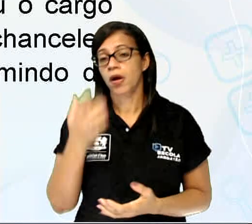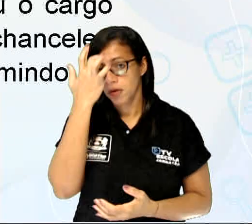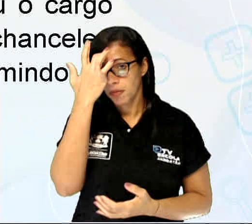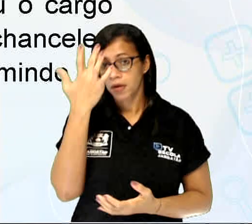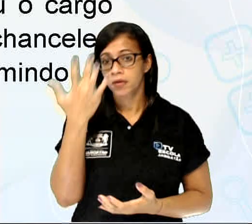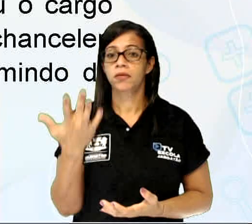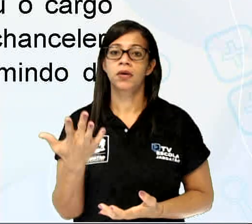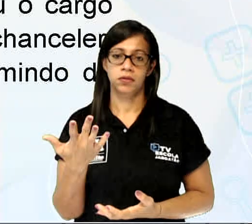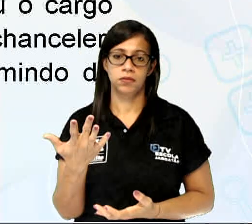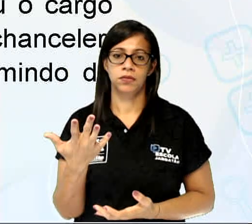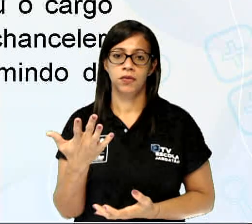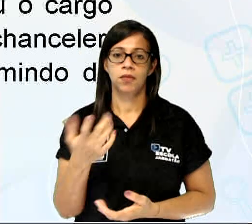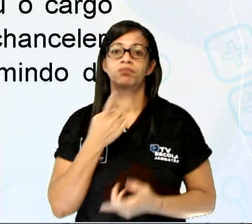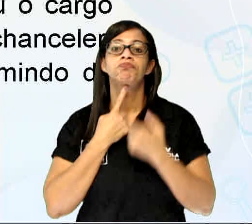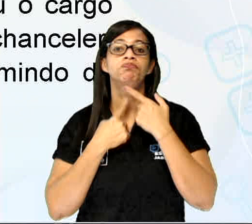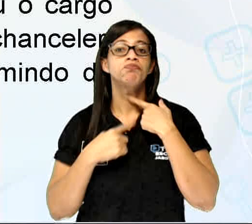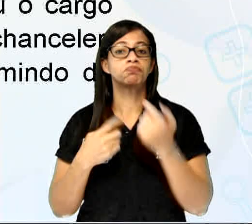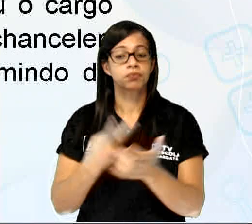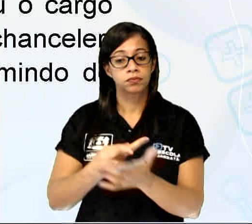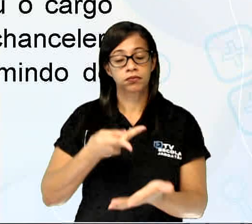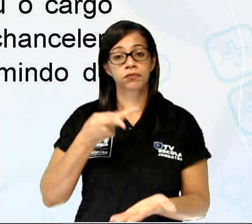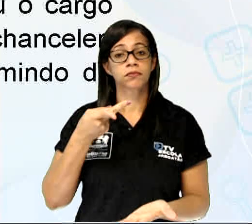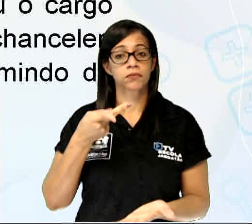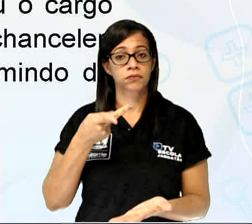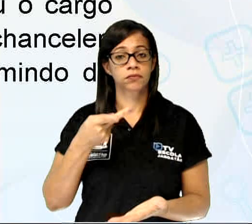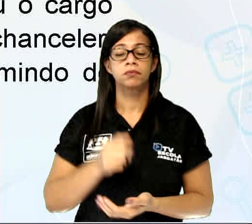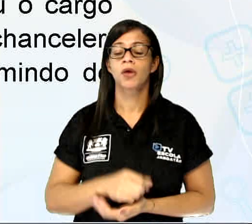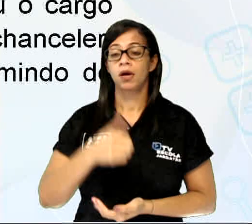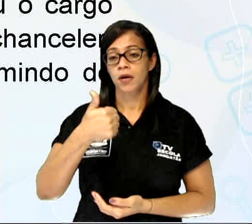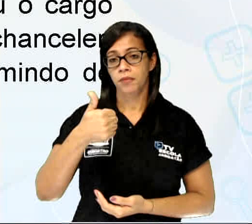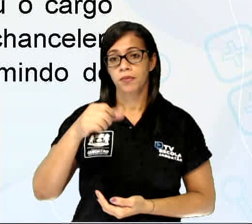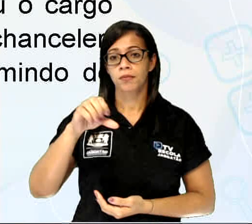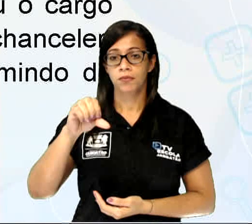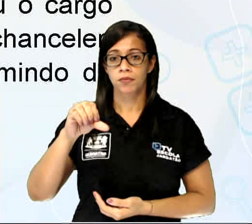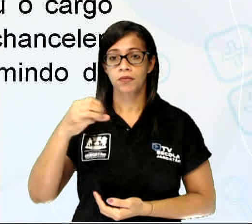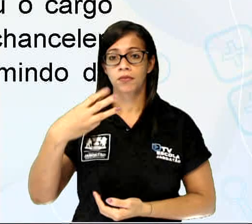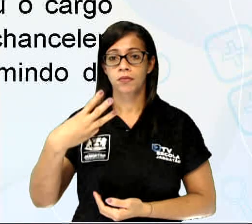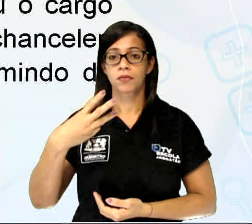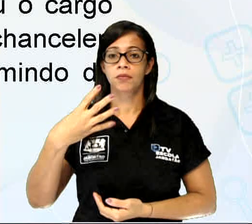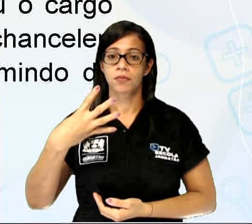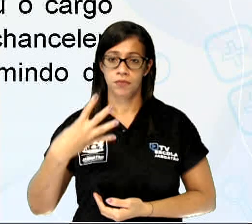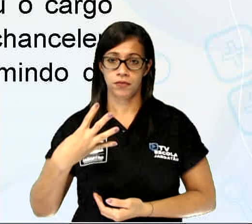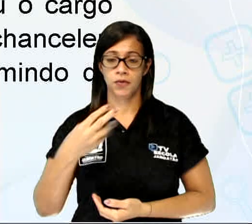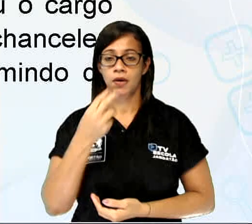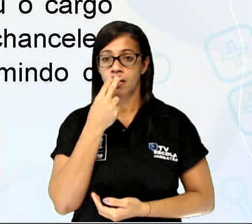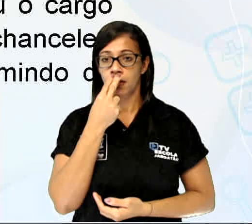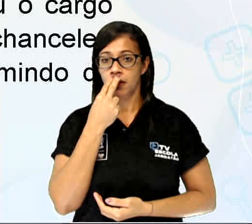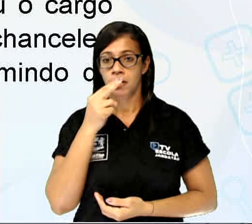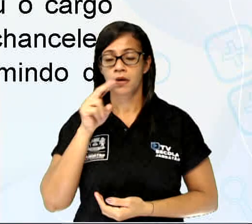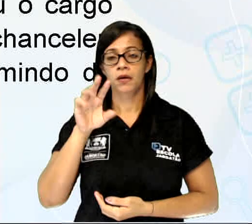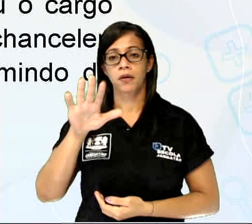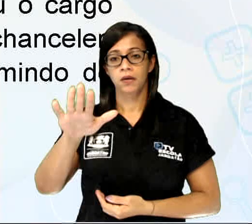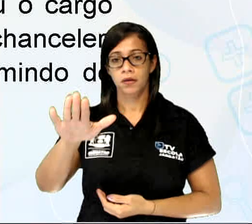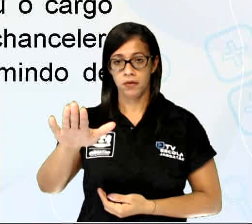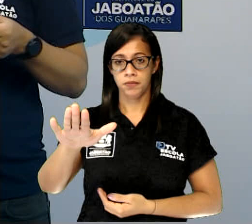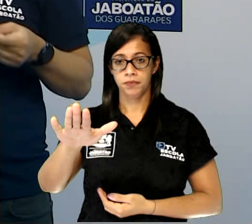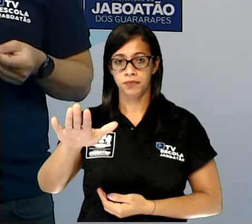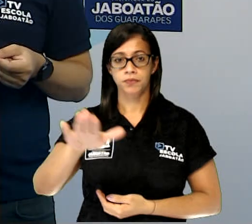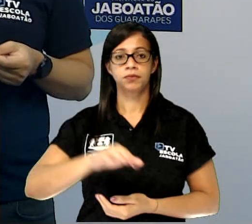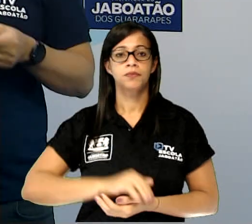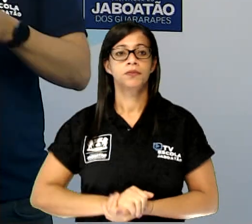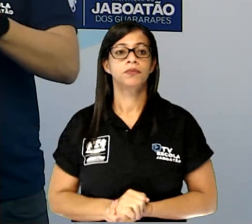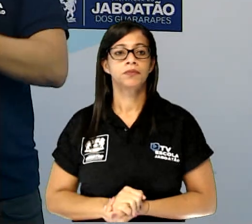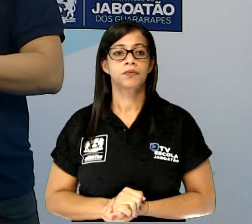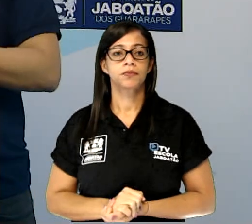oposição. Em 1934, Hindenburg morre e Hitler assume o cargo de